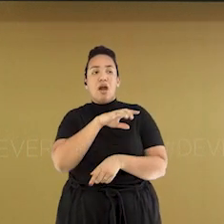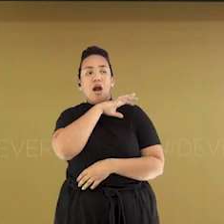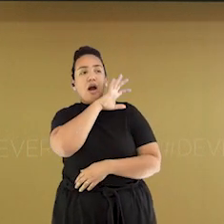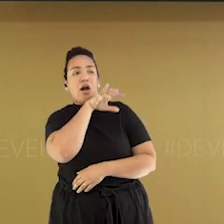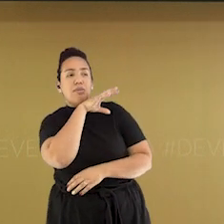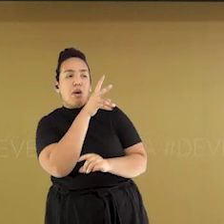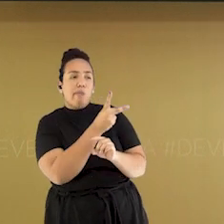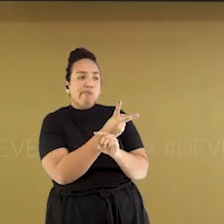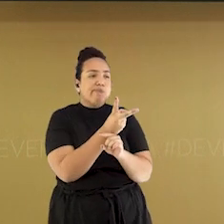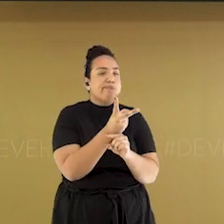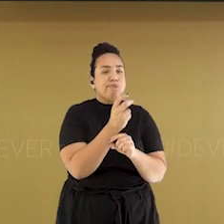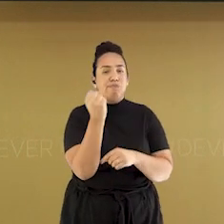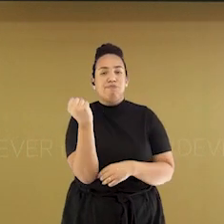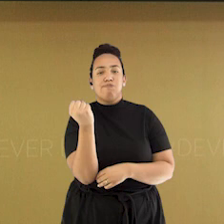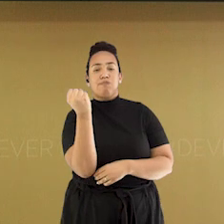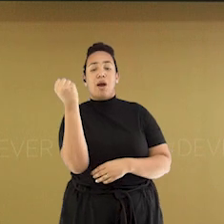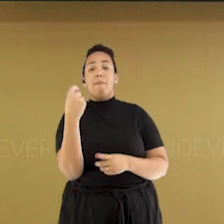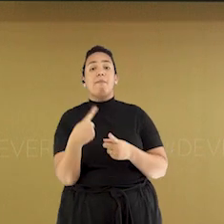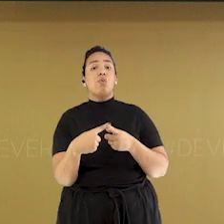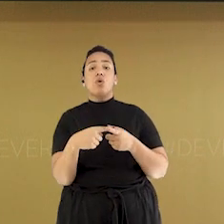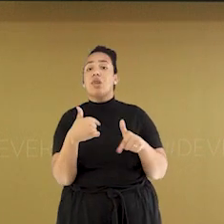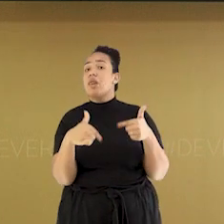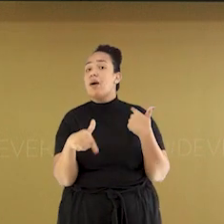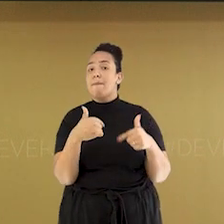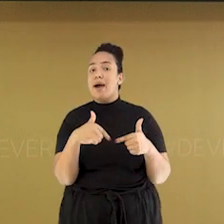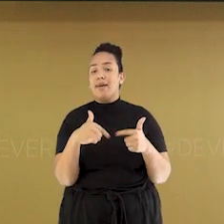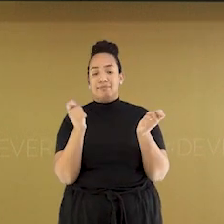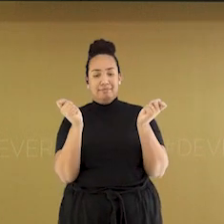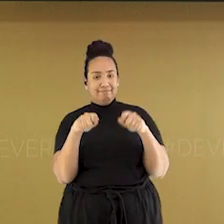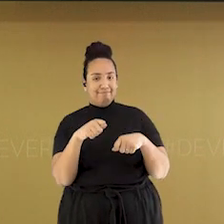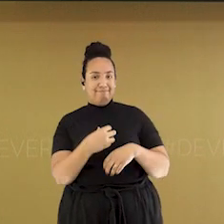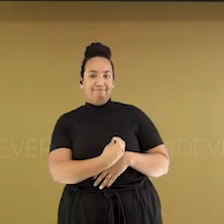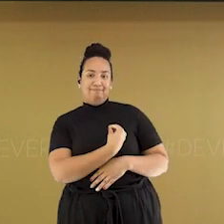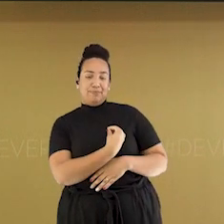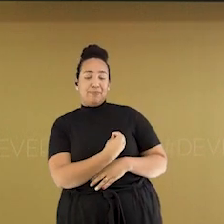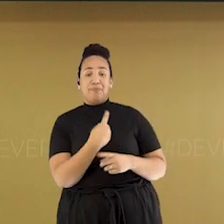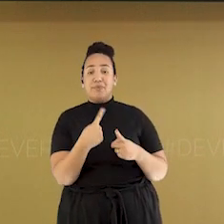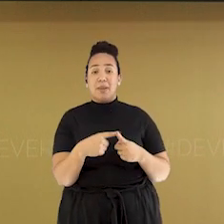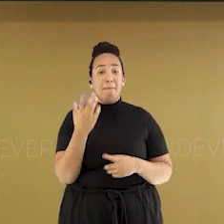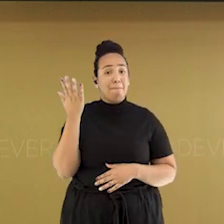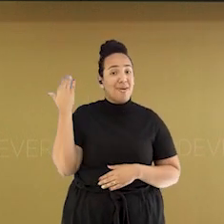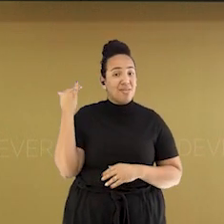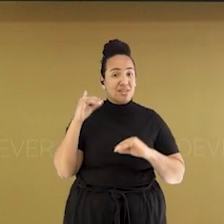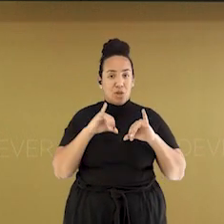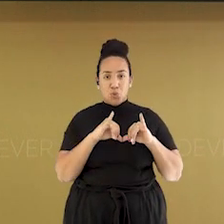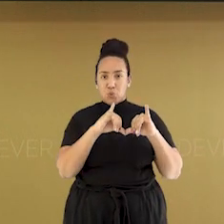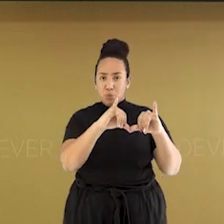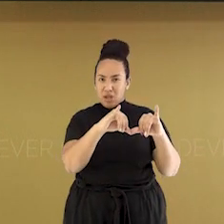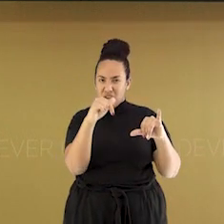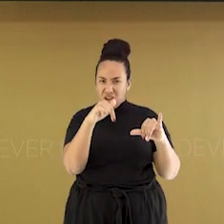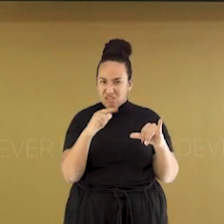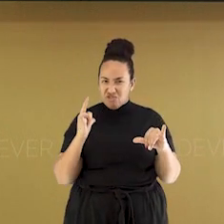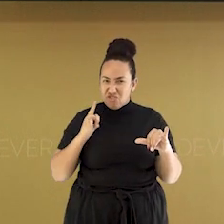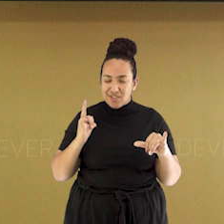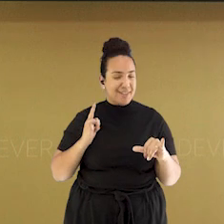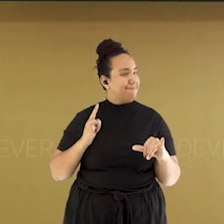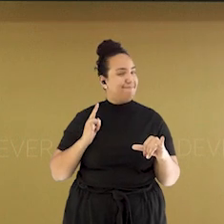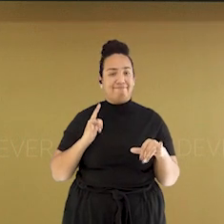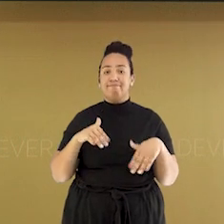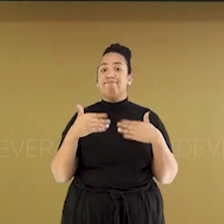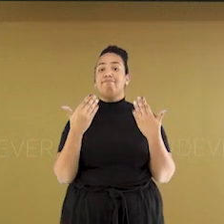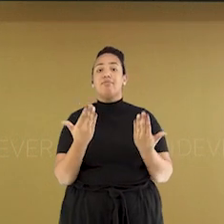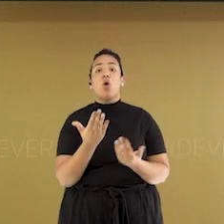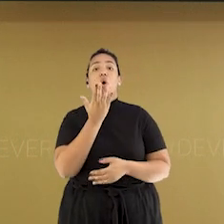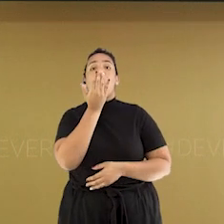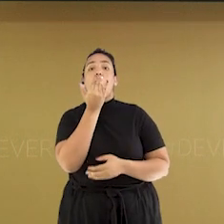Elas faziam isso para sobreviverem. Isso porque não existiam supermercados como existem hoje em dia. Então, para comer,